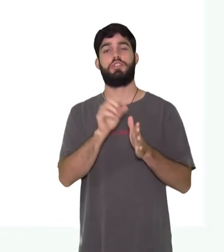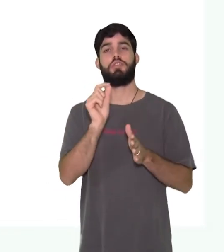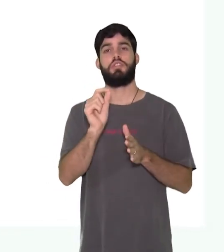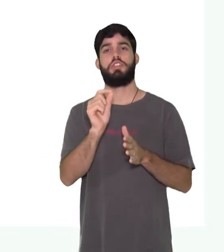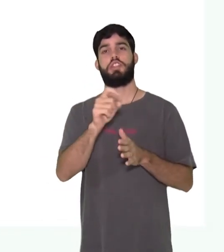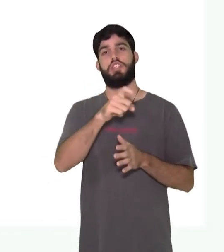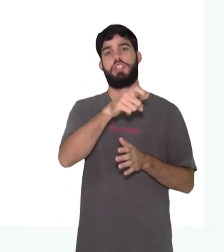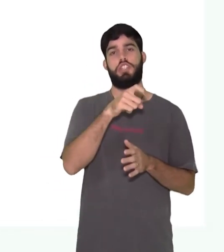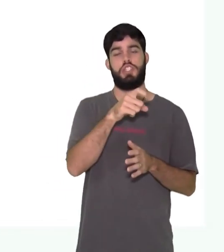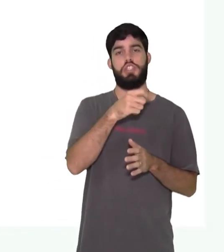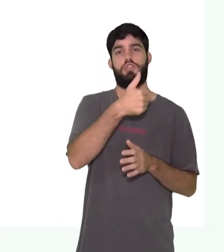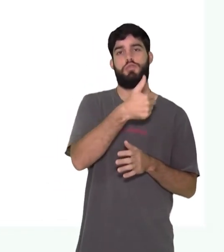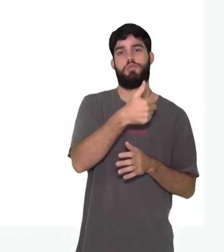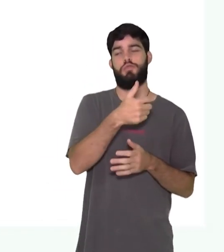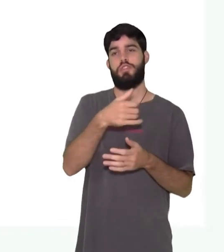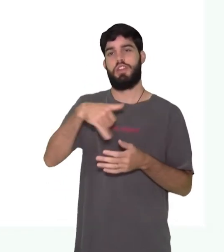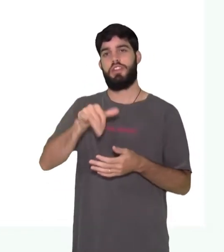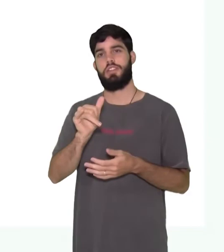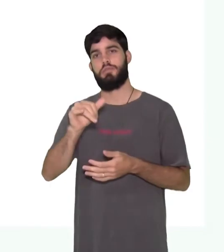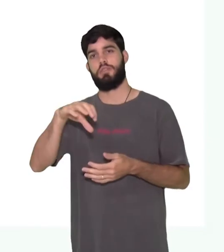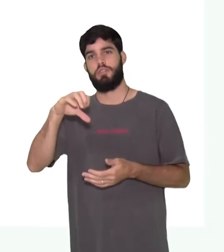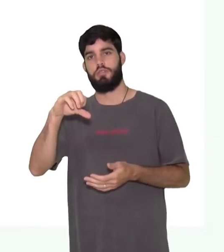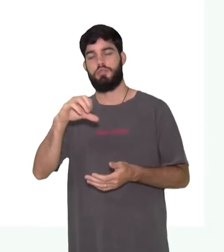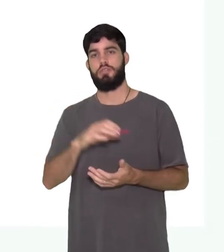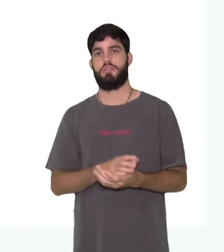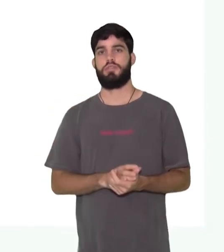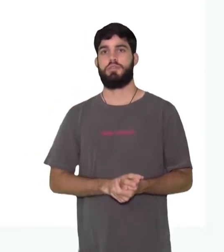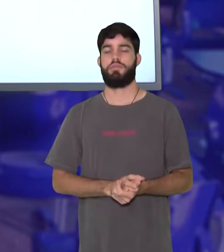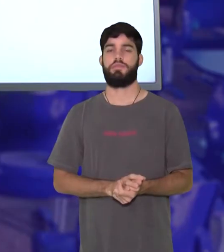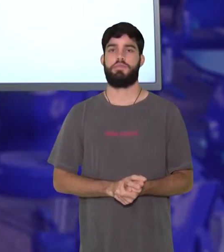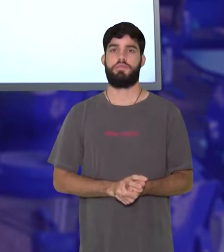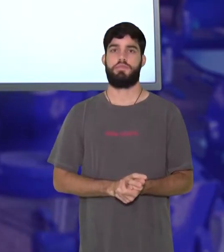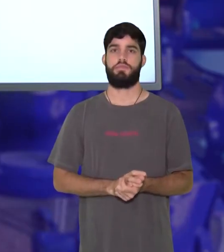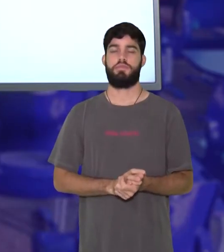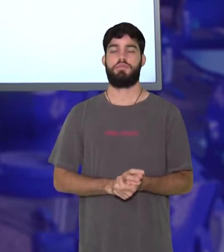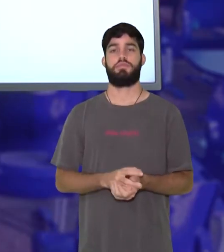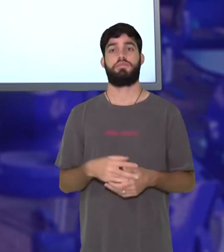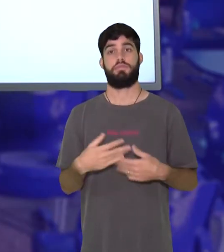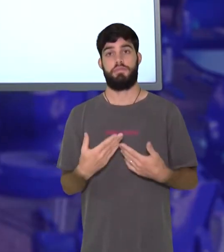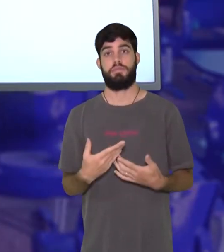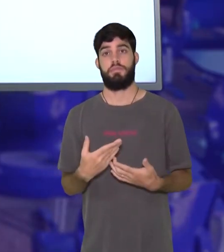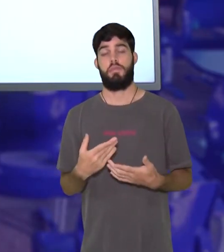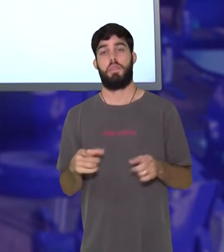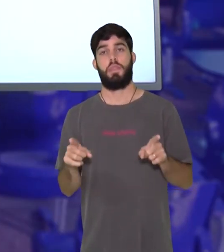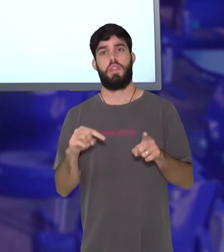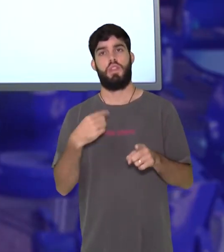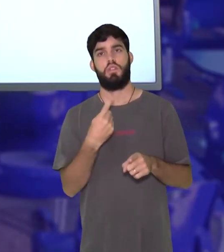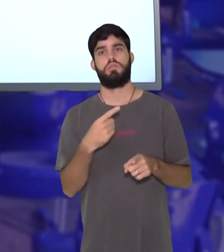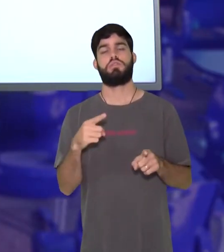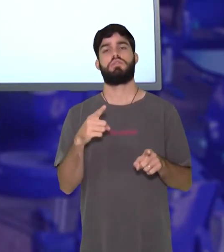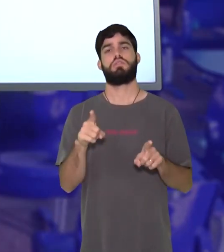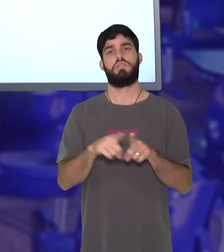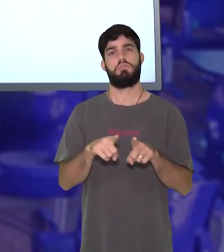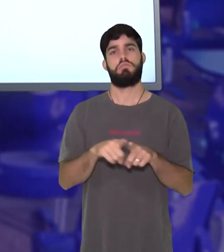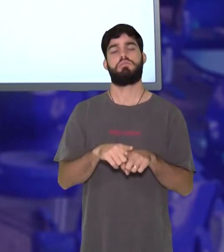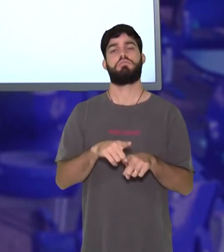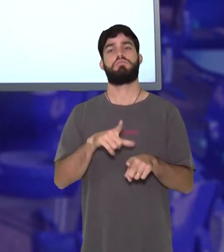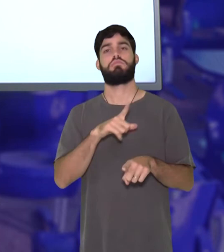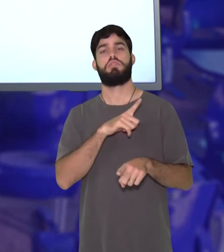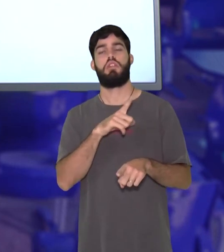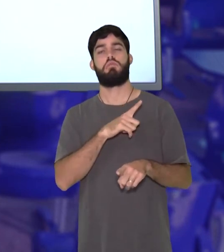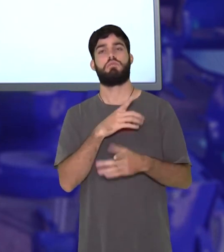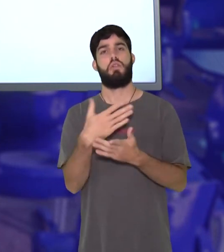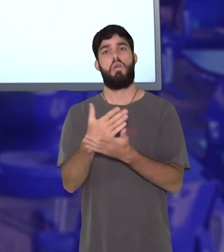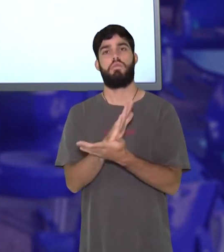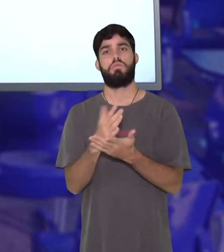onde x é igual a um y = 9 a seguir nós temos agora mais alguns